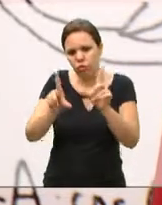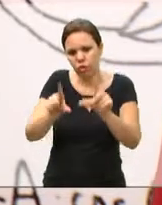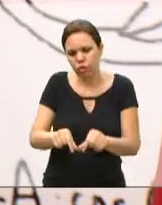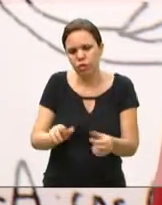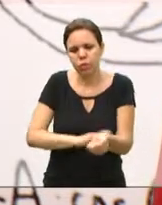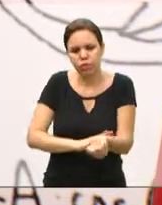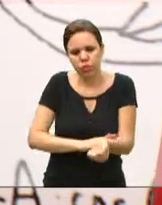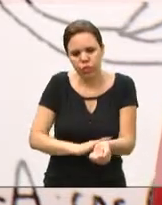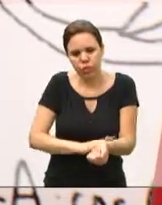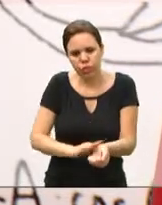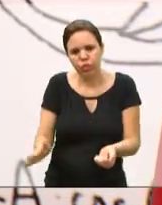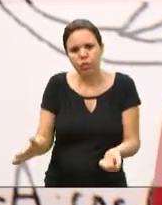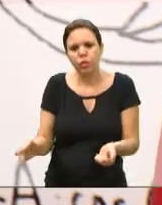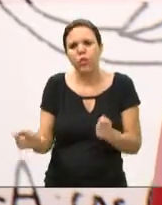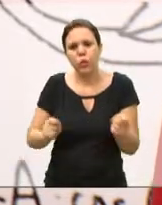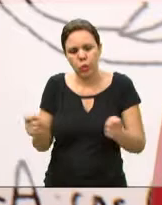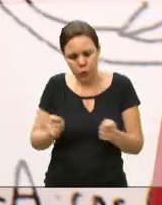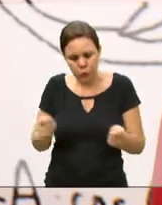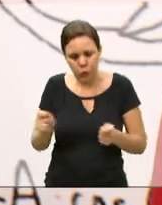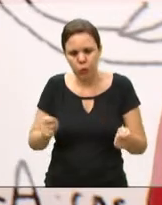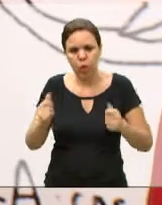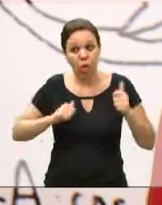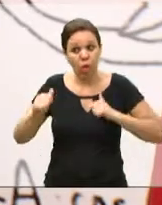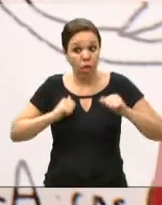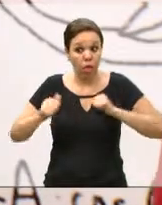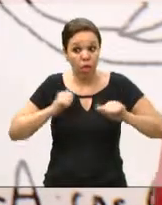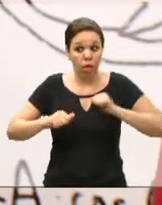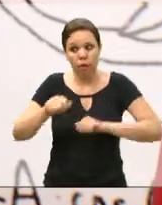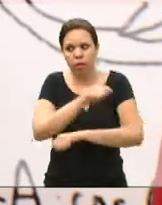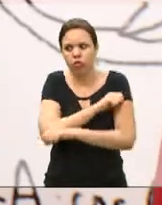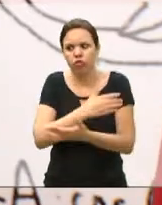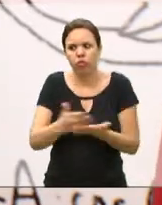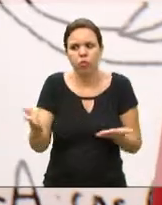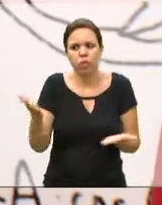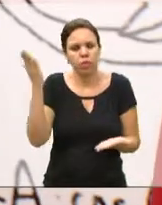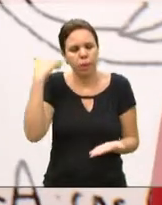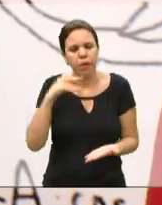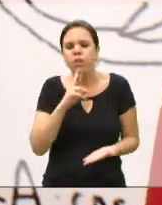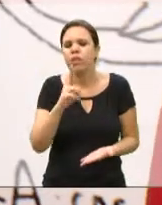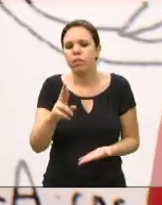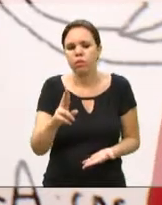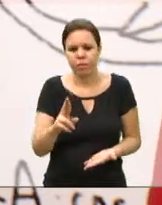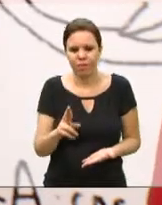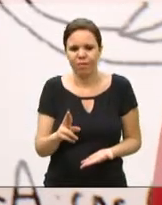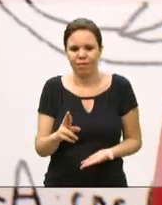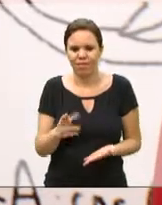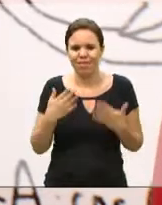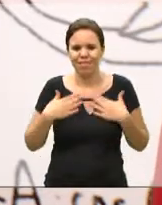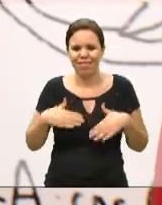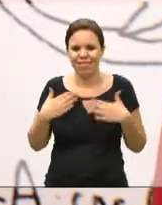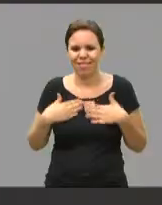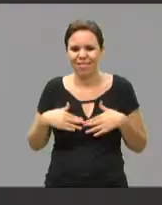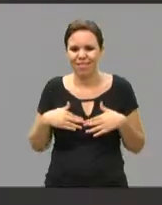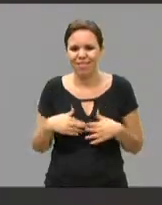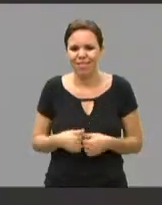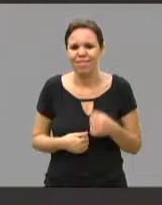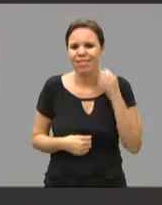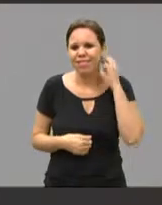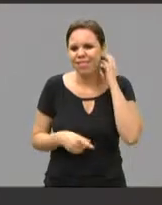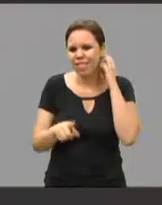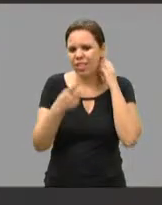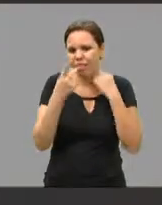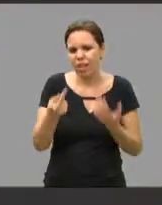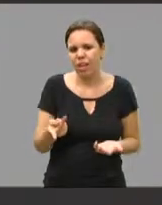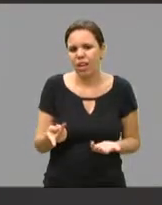Há uma diminuição do nervosismo, da ansiedade do aluno, porque ele começa já sabendo responder. Então, para ele fica mais tranquilo um pouco. Agora, você